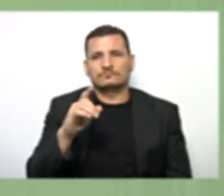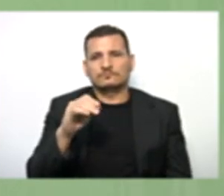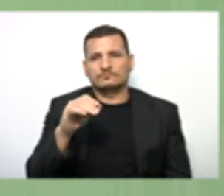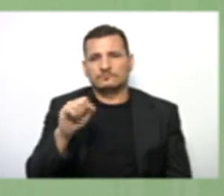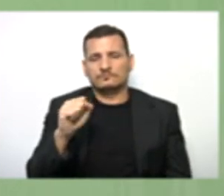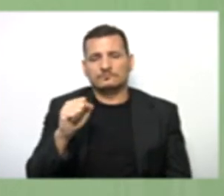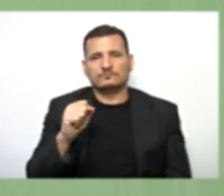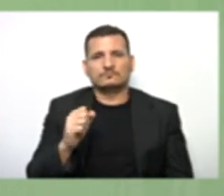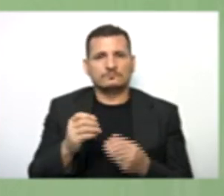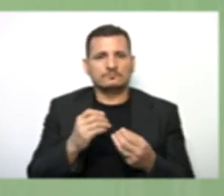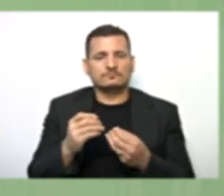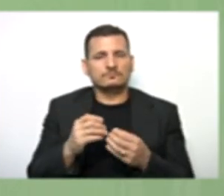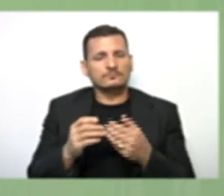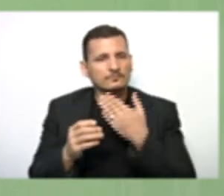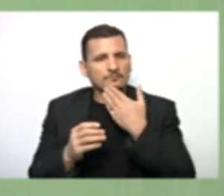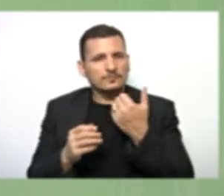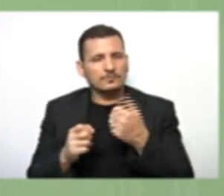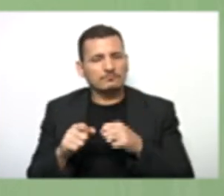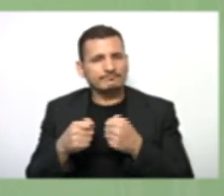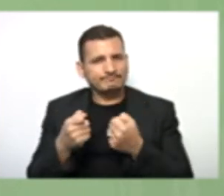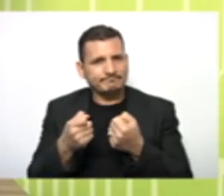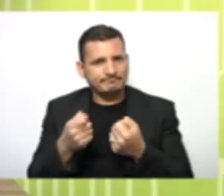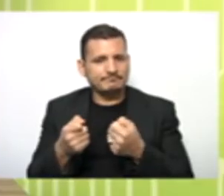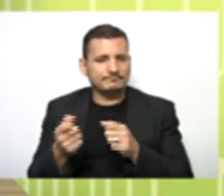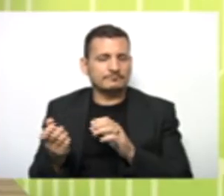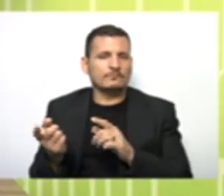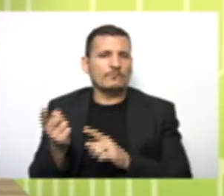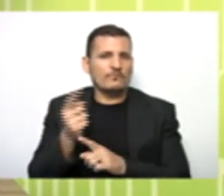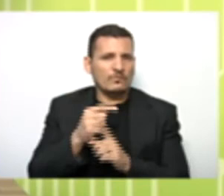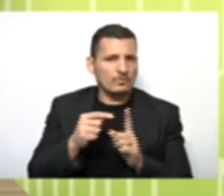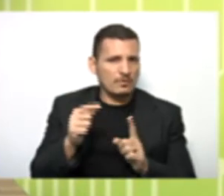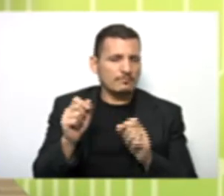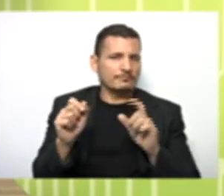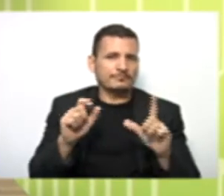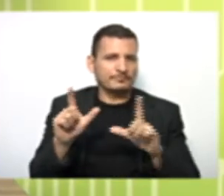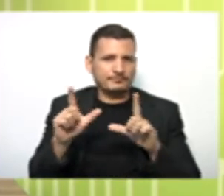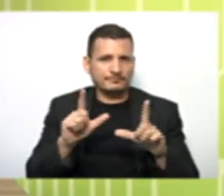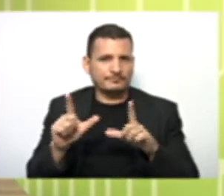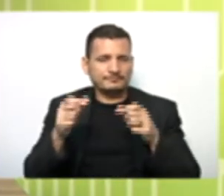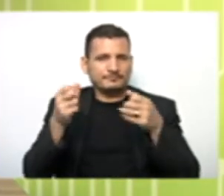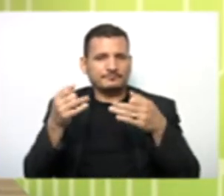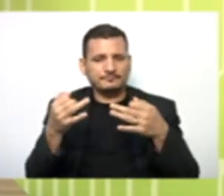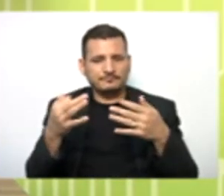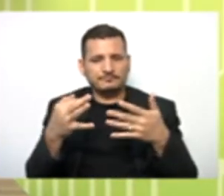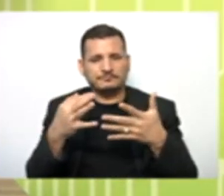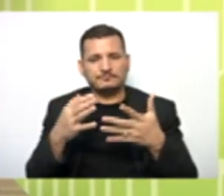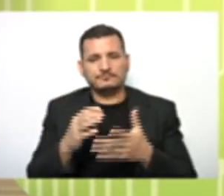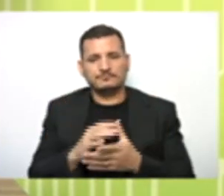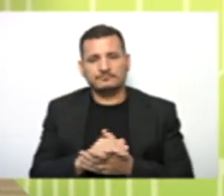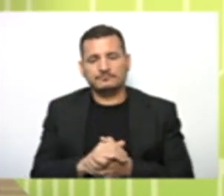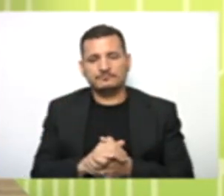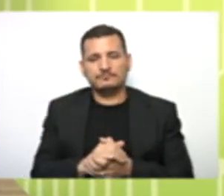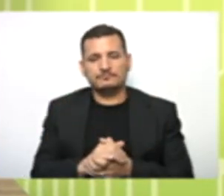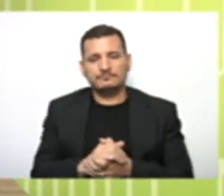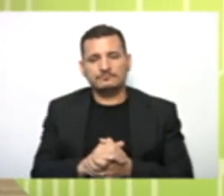gente voltar nesse daí, só para que todos possam fazer essa